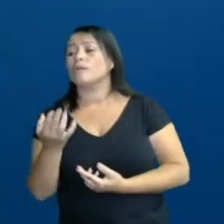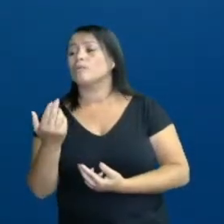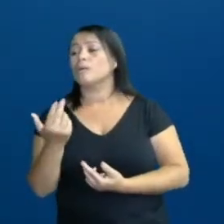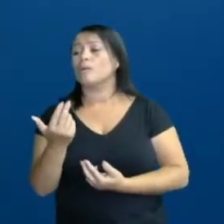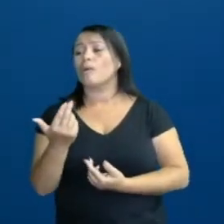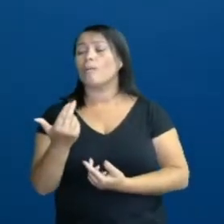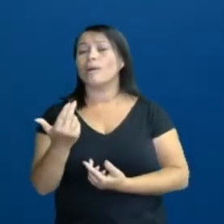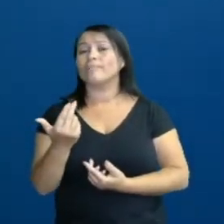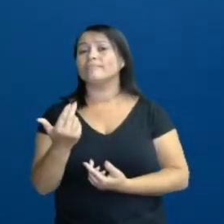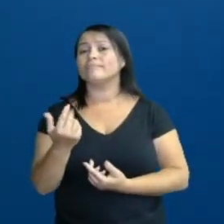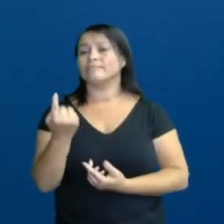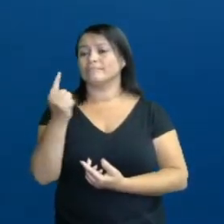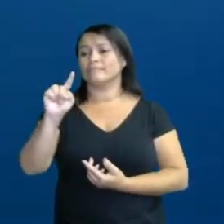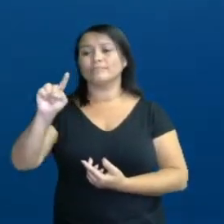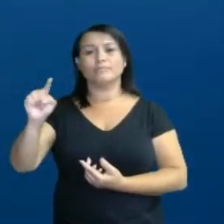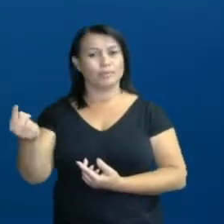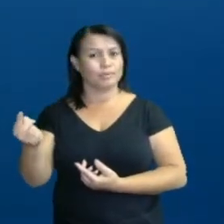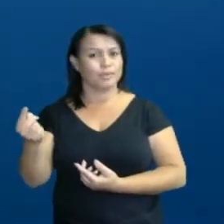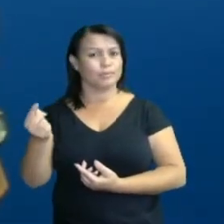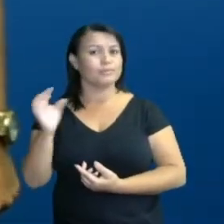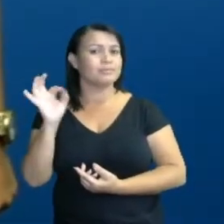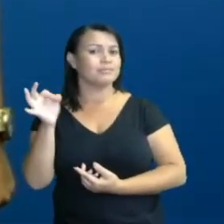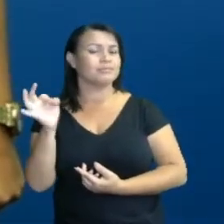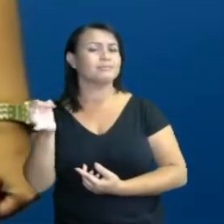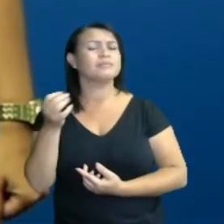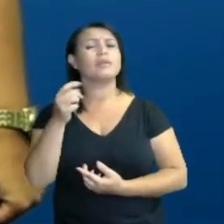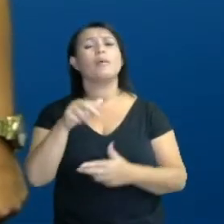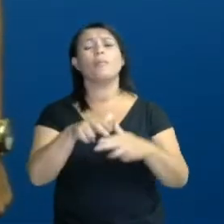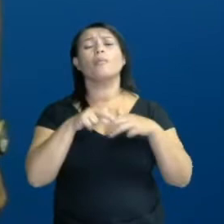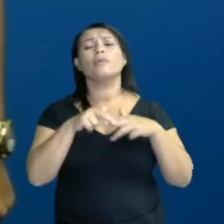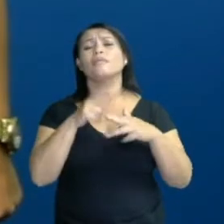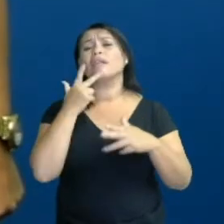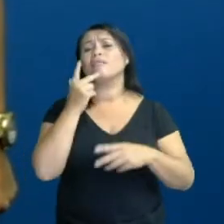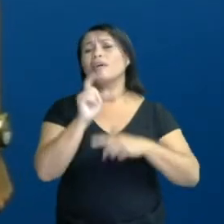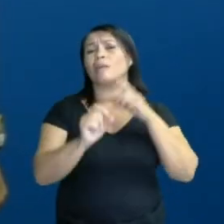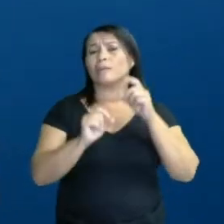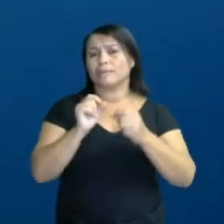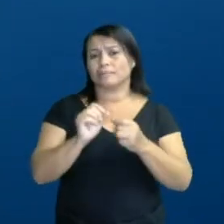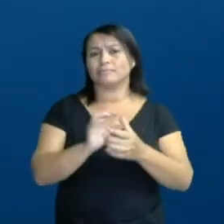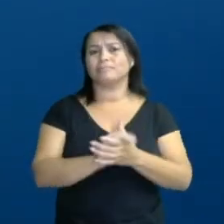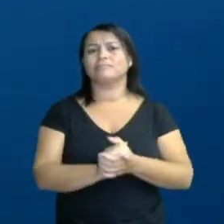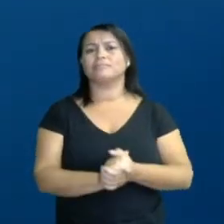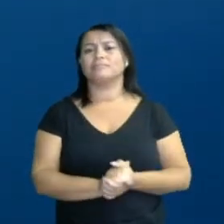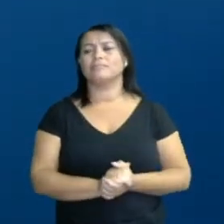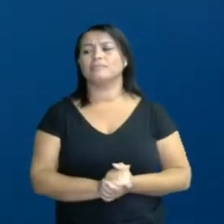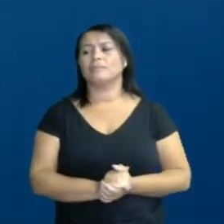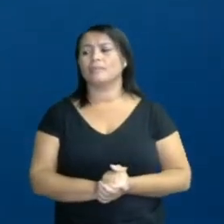ser igual a 1000, tá? Então, por isso que ele diz o seguinte, ó.